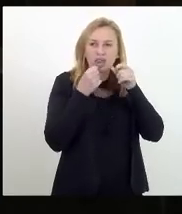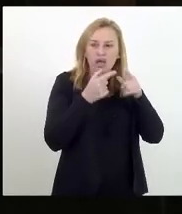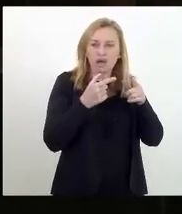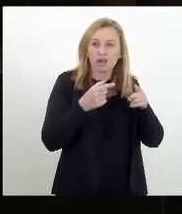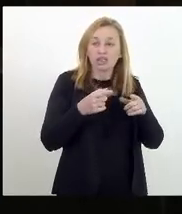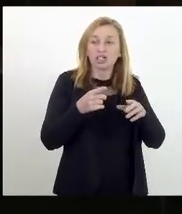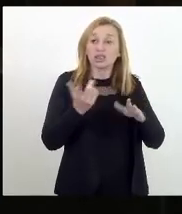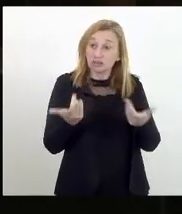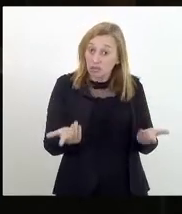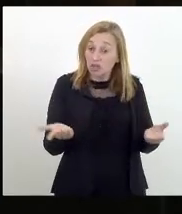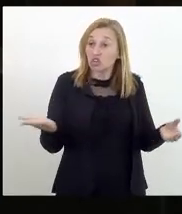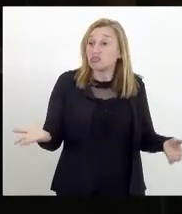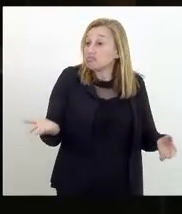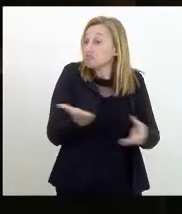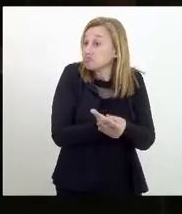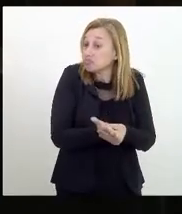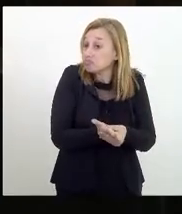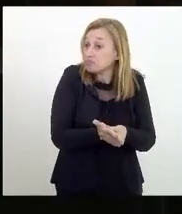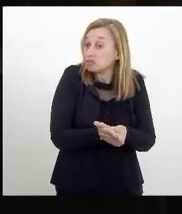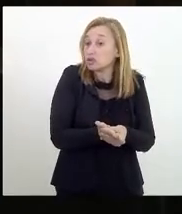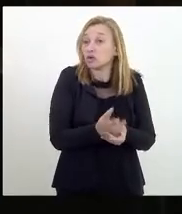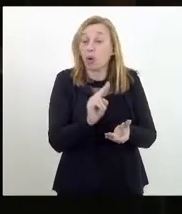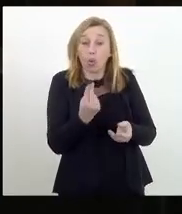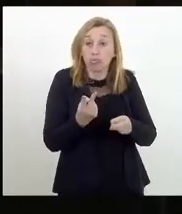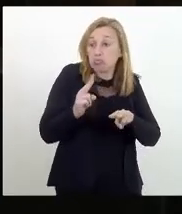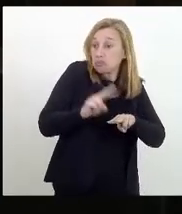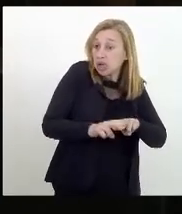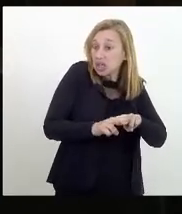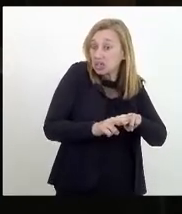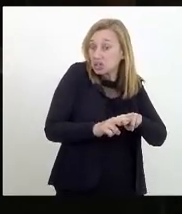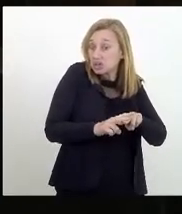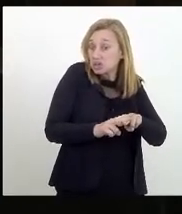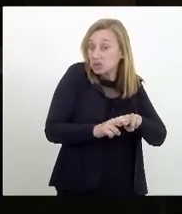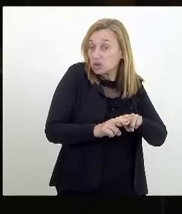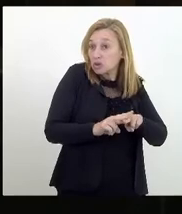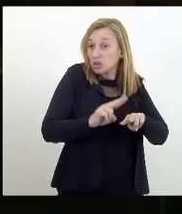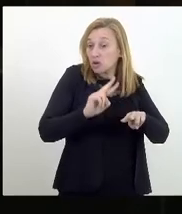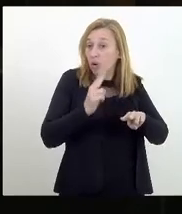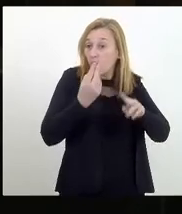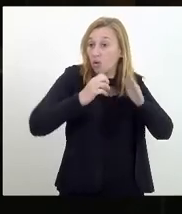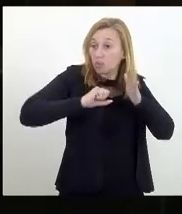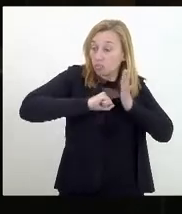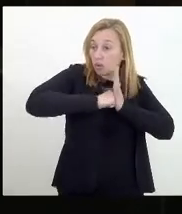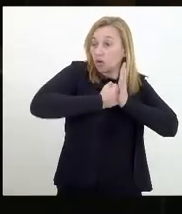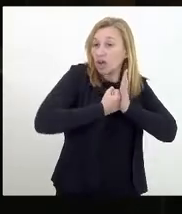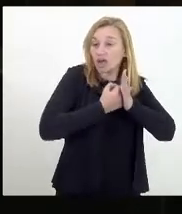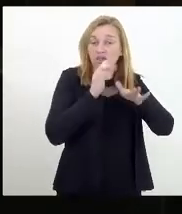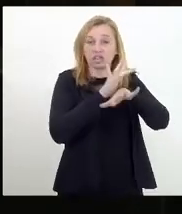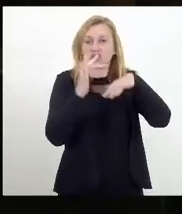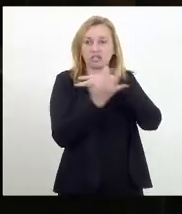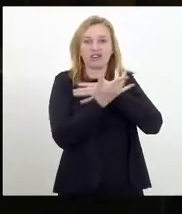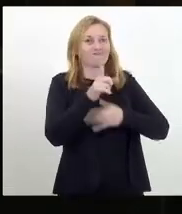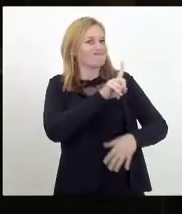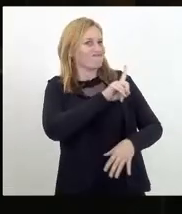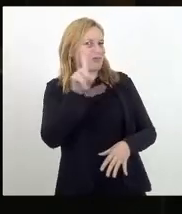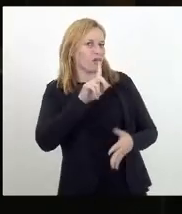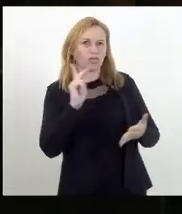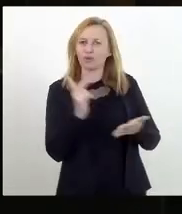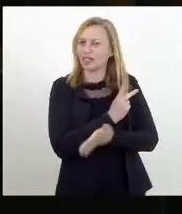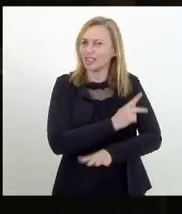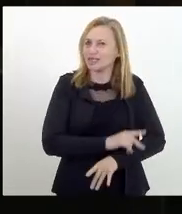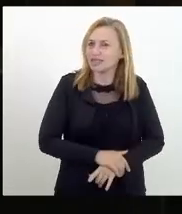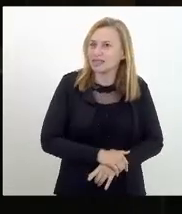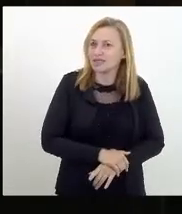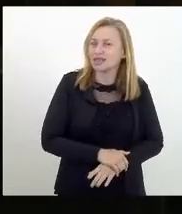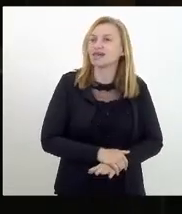respondendo inquérito que tenha sido preso que tenha sido censurado nas redes não E aí